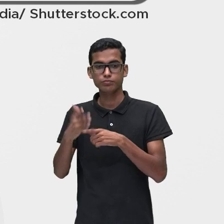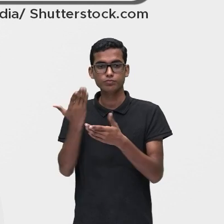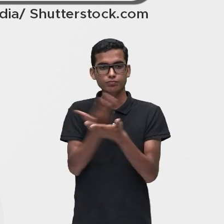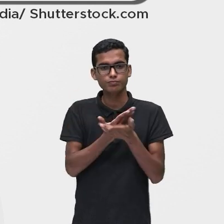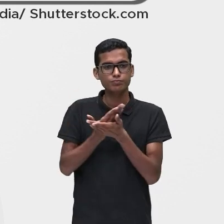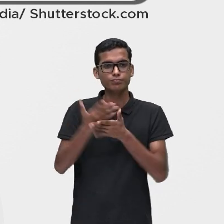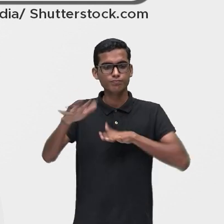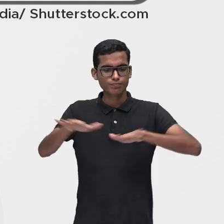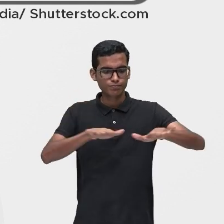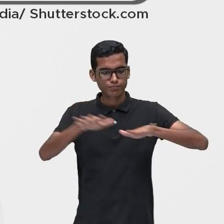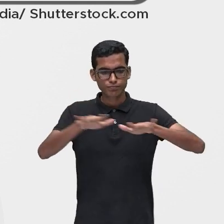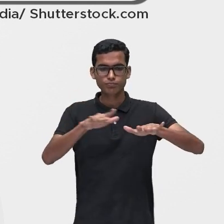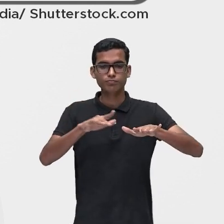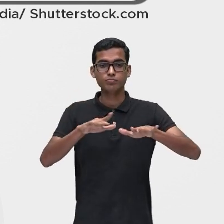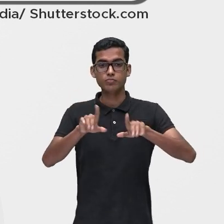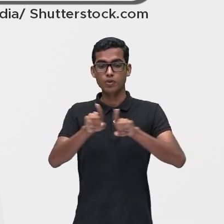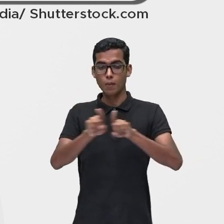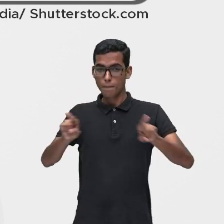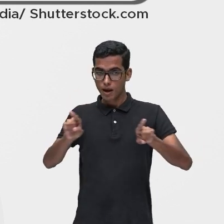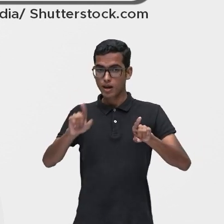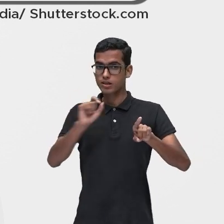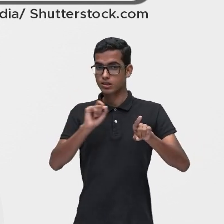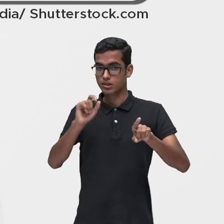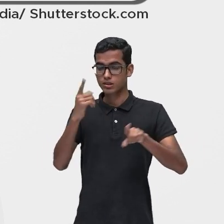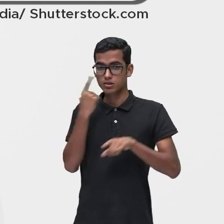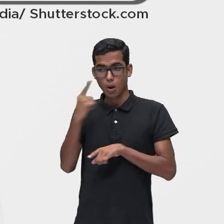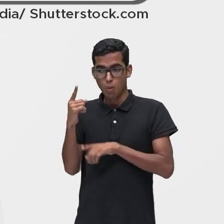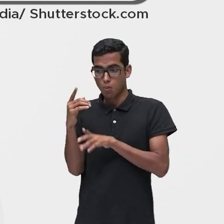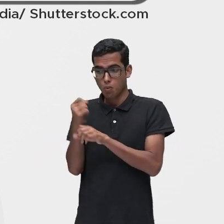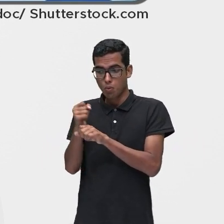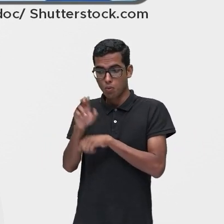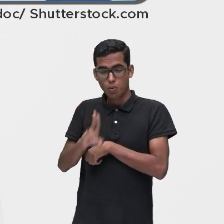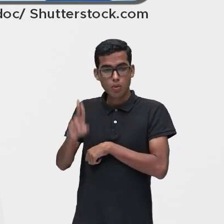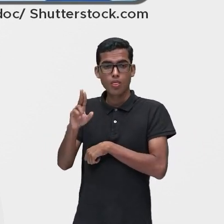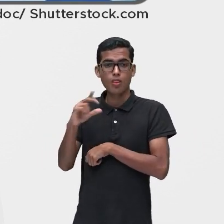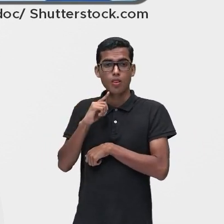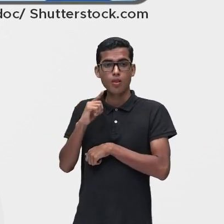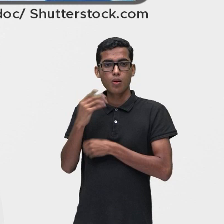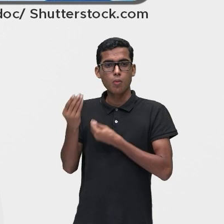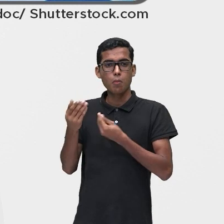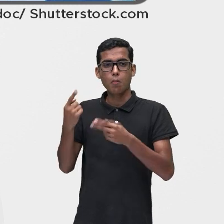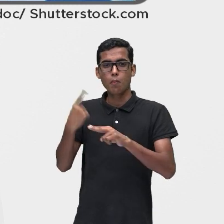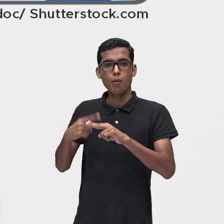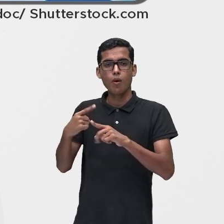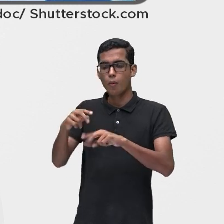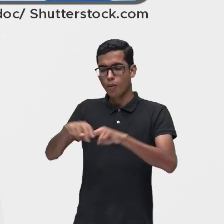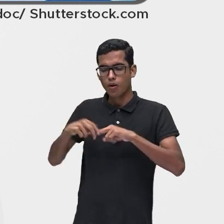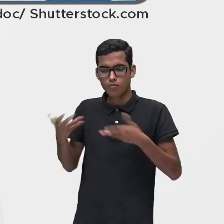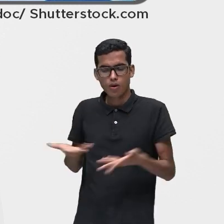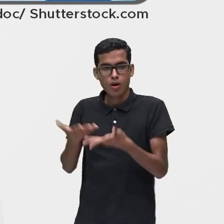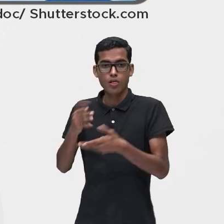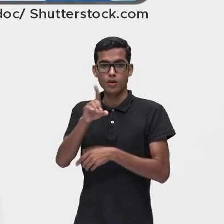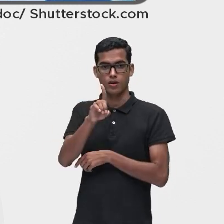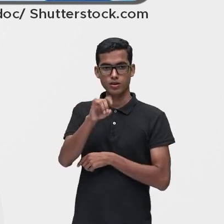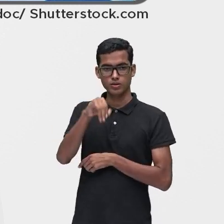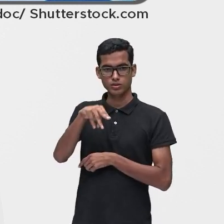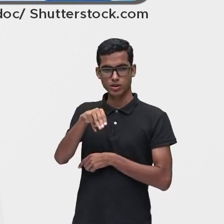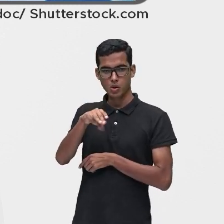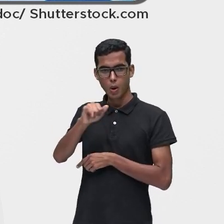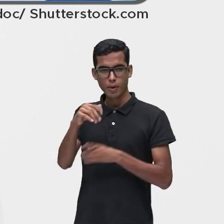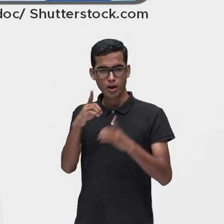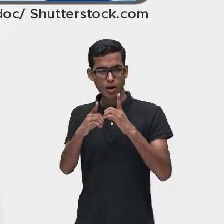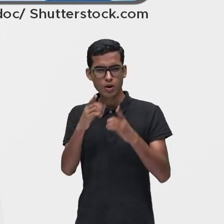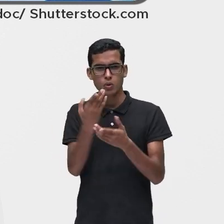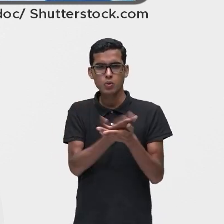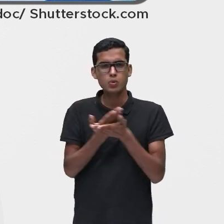movimento dos corpos sem levar em conta as causas desse movimento. Dinâmica estuda as causas que deram origem a algum